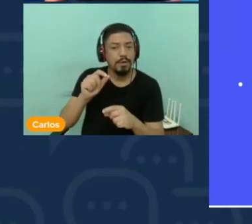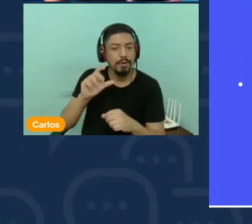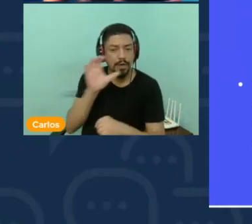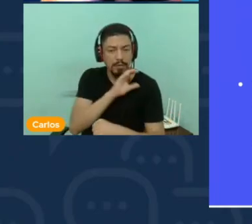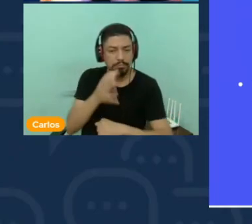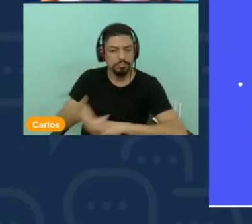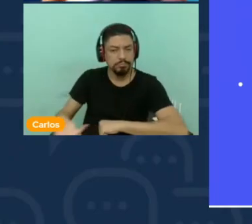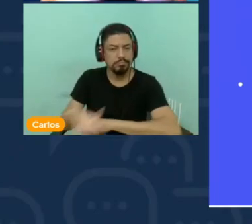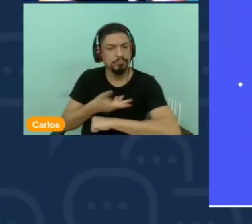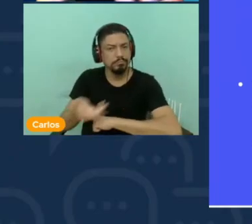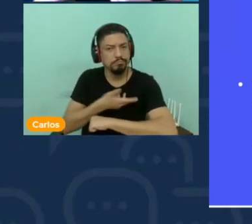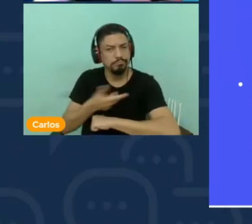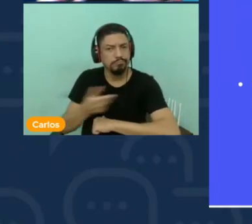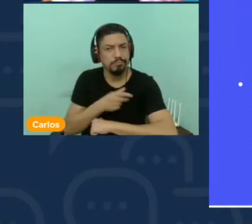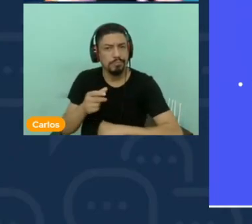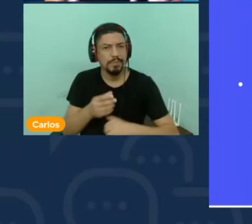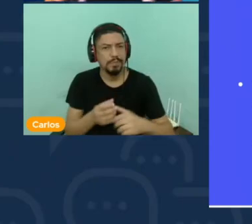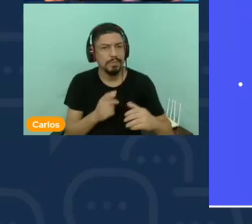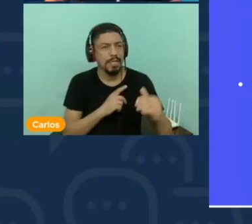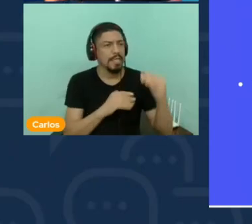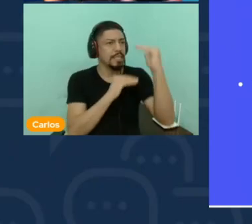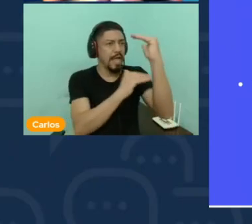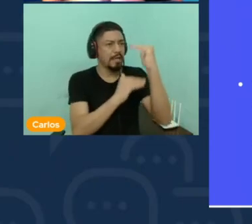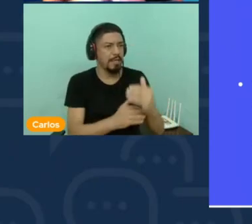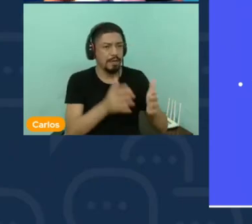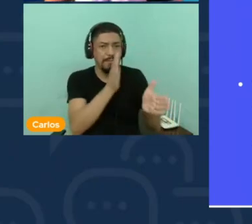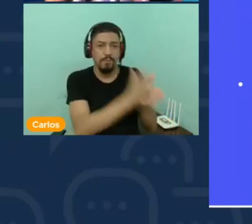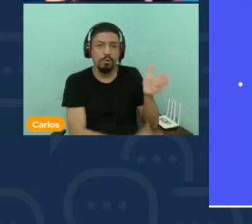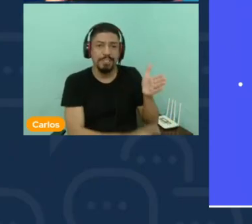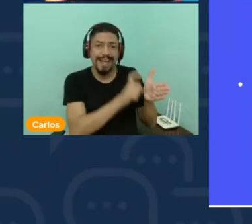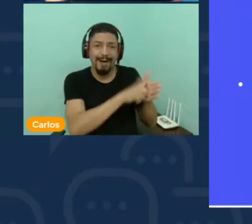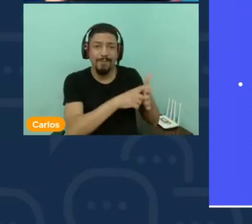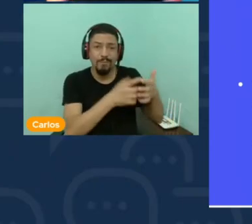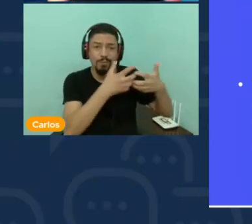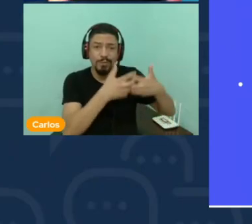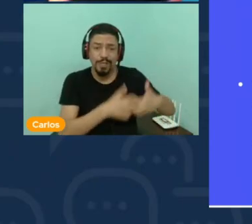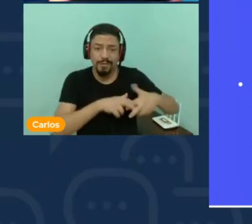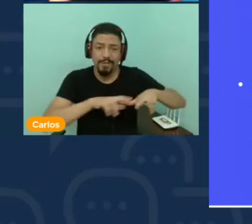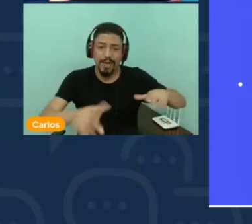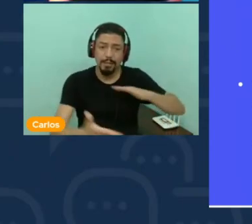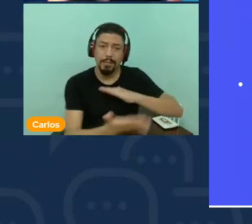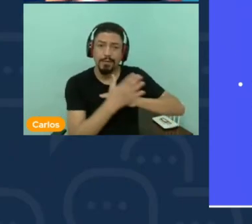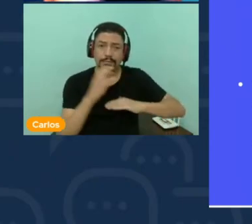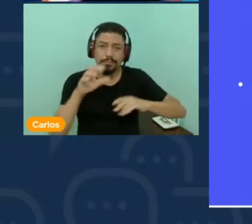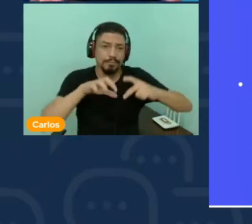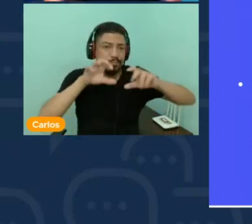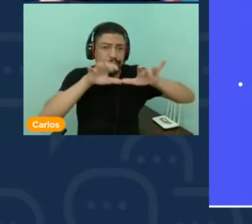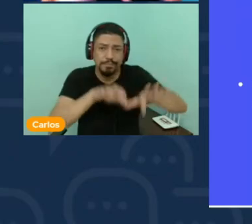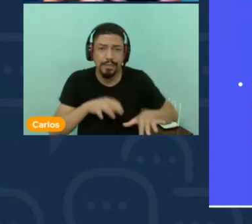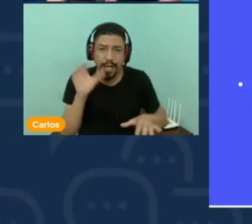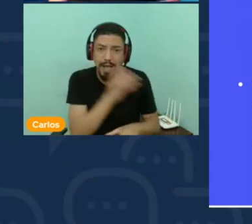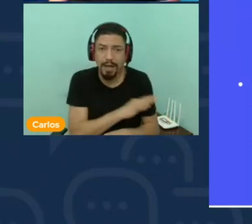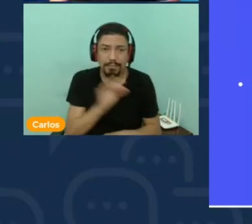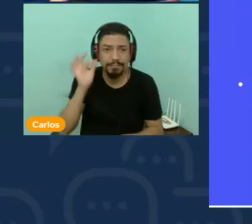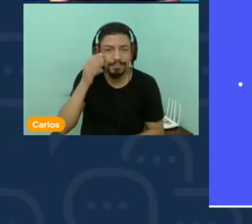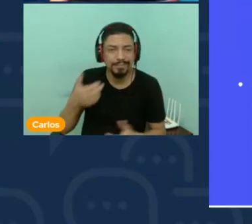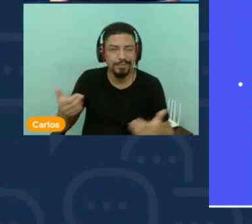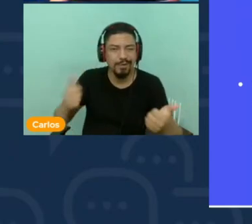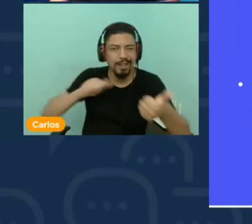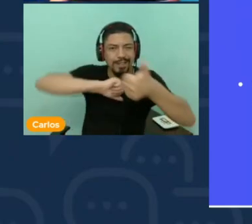velocidade, criando pedaços, funções para mim, para que o meu desenvolvimento seja mais rápido, com